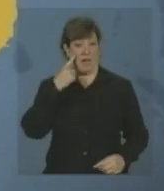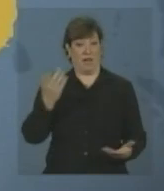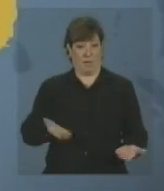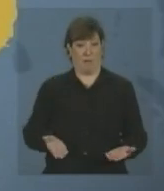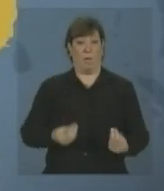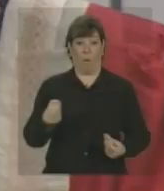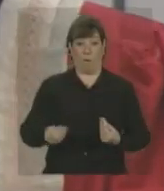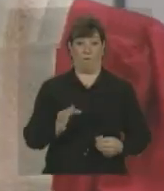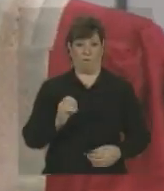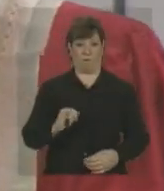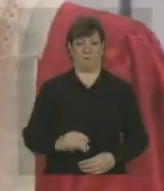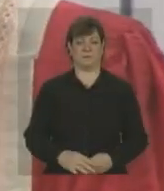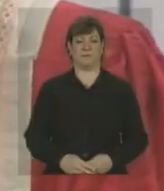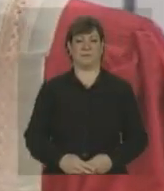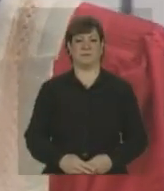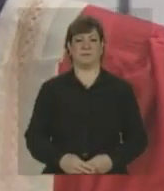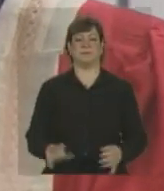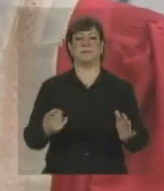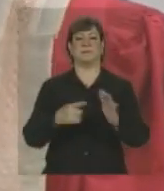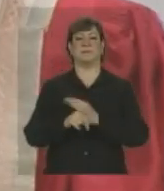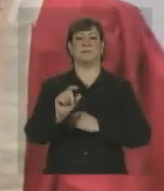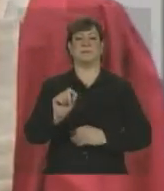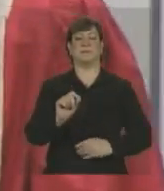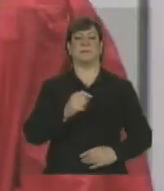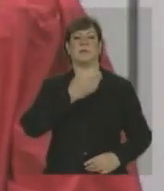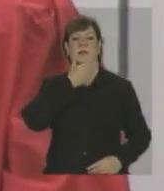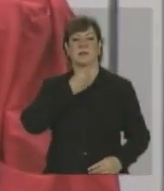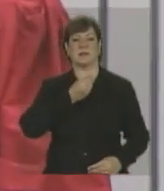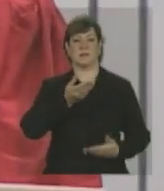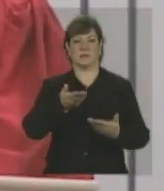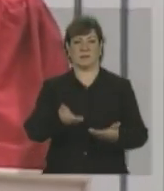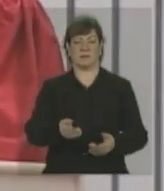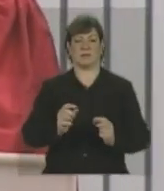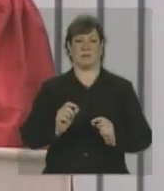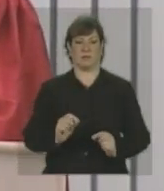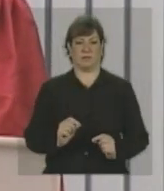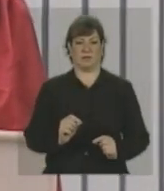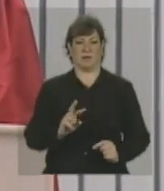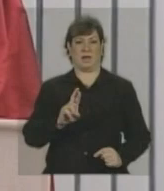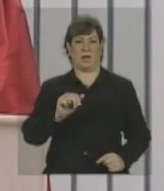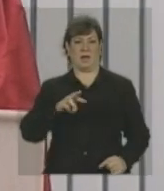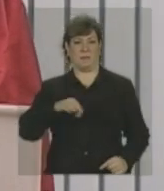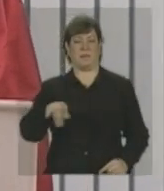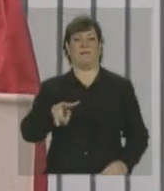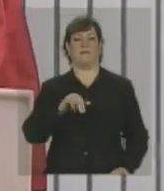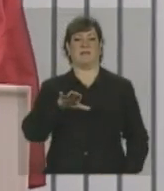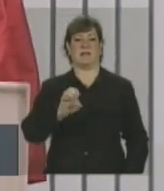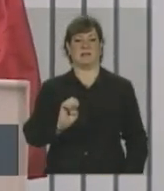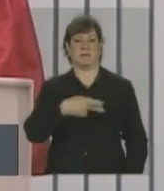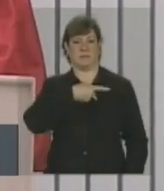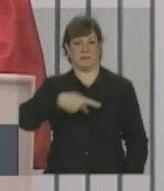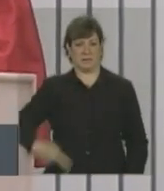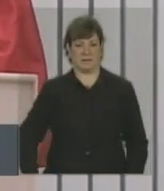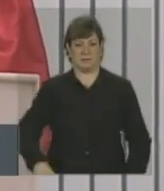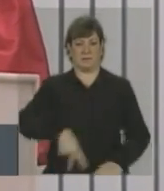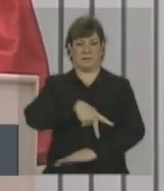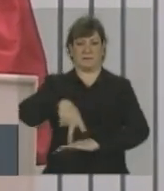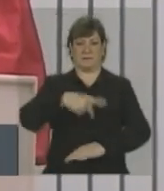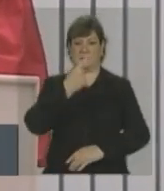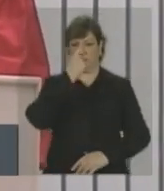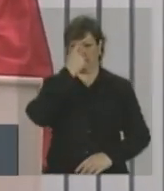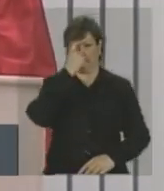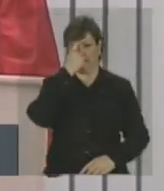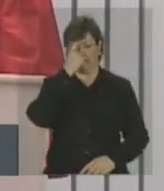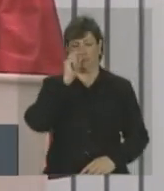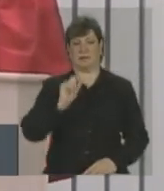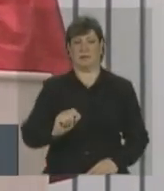Confira. Senhor Hamid Ansari, vice-presidente da República da Índia